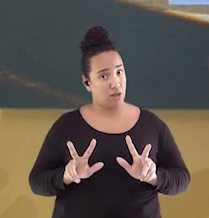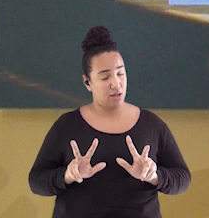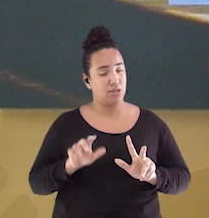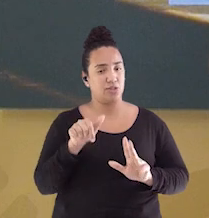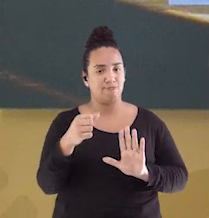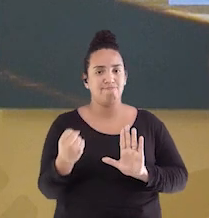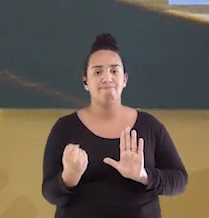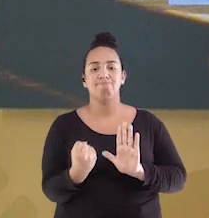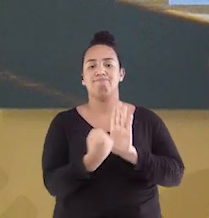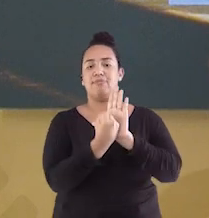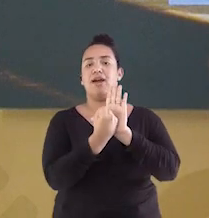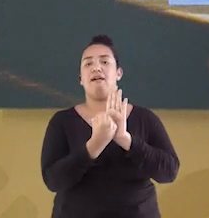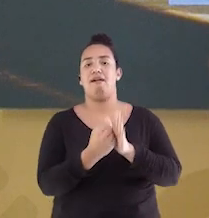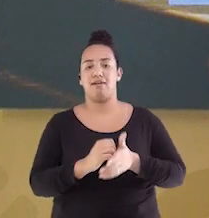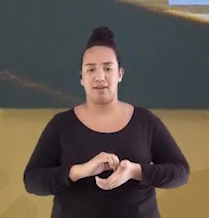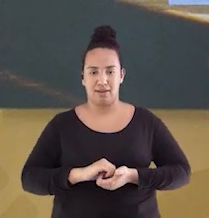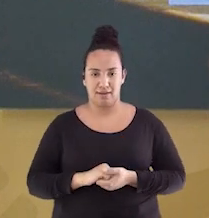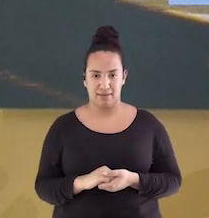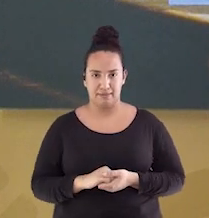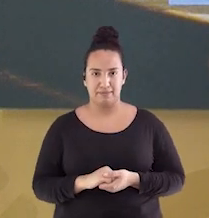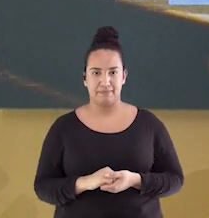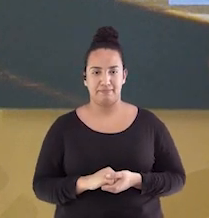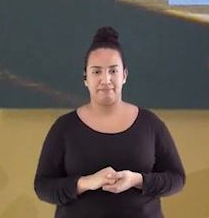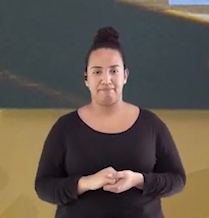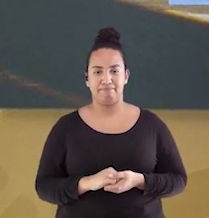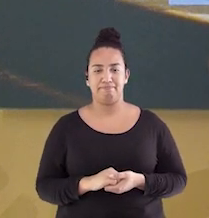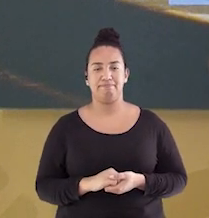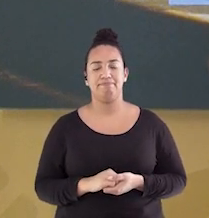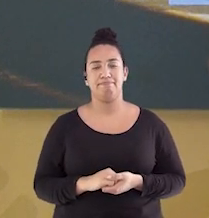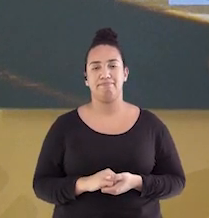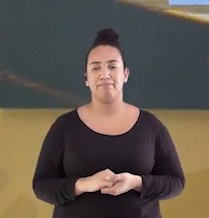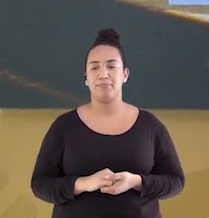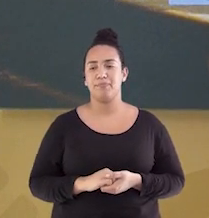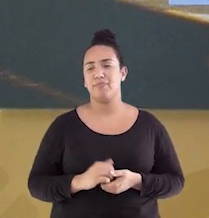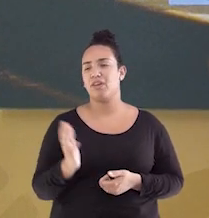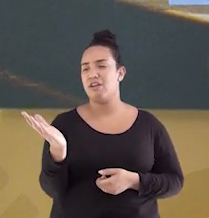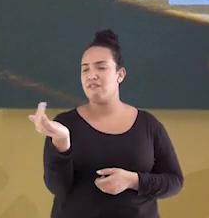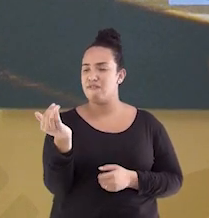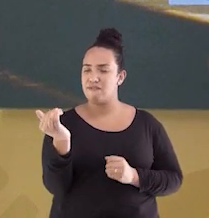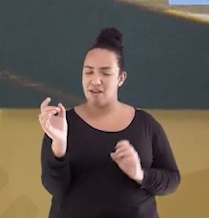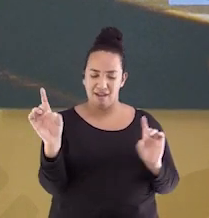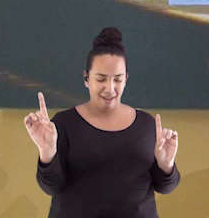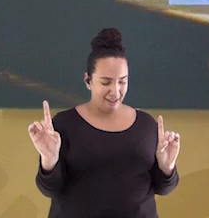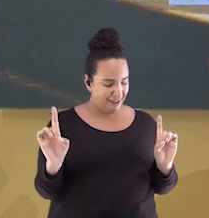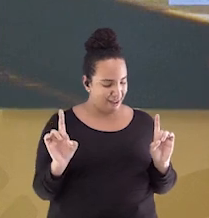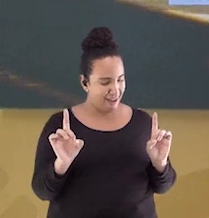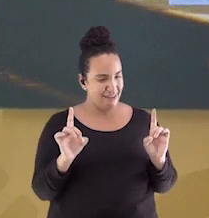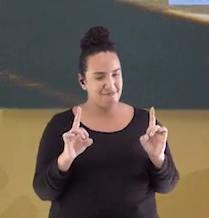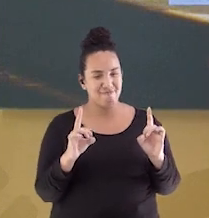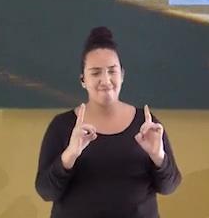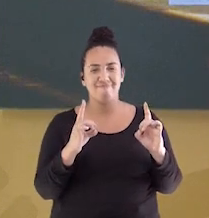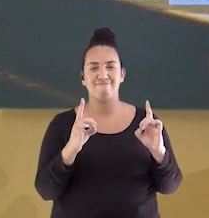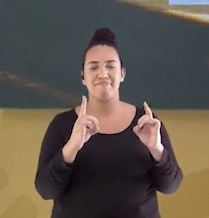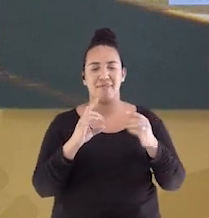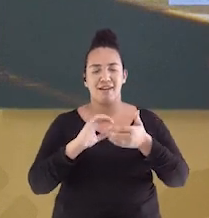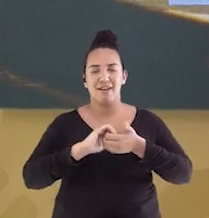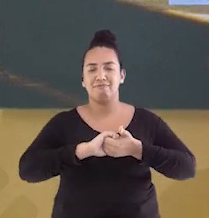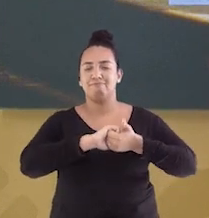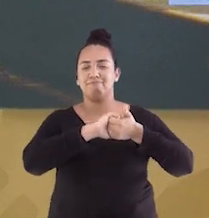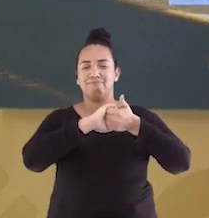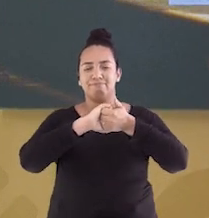marcado. Assim, ó. Vem me encontrar, me segurar pela mão.